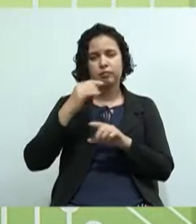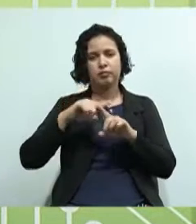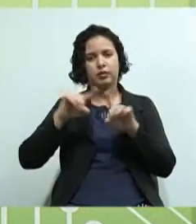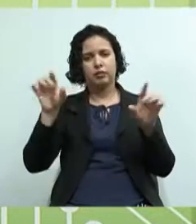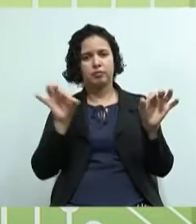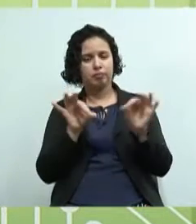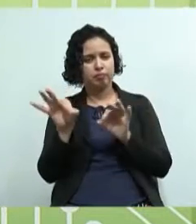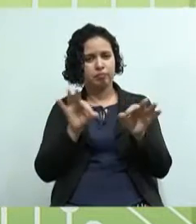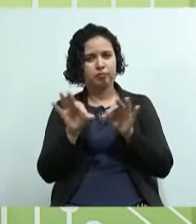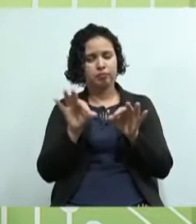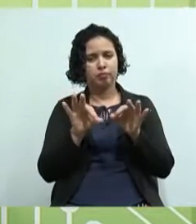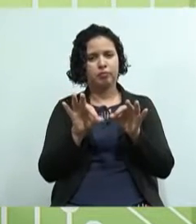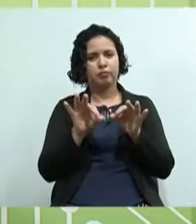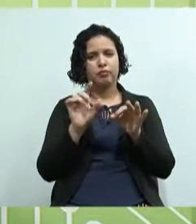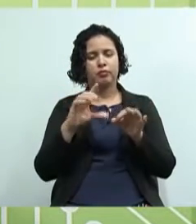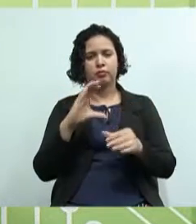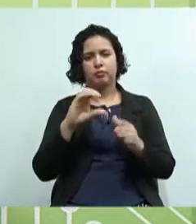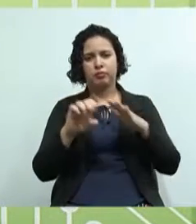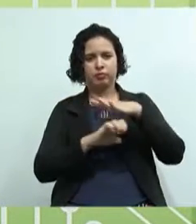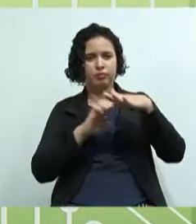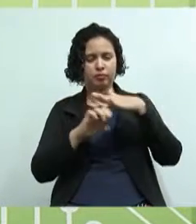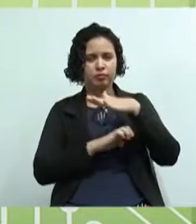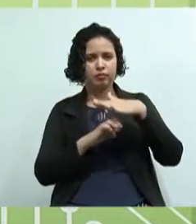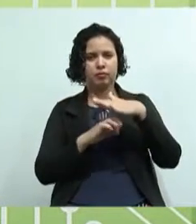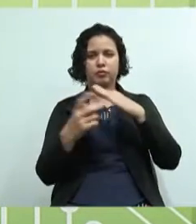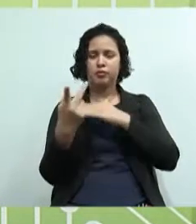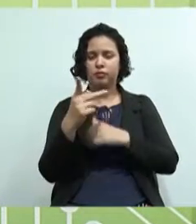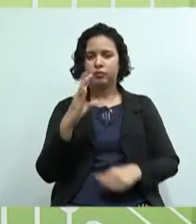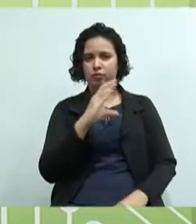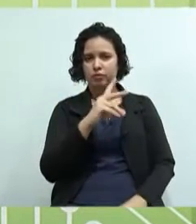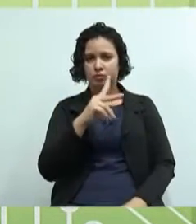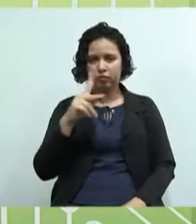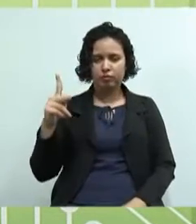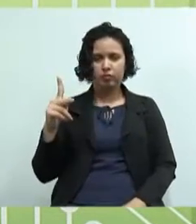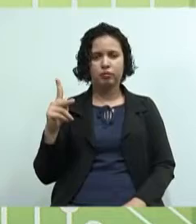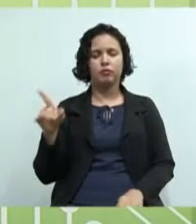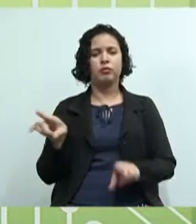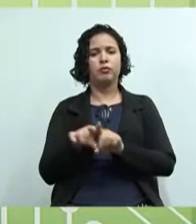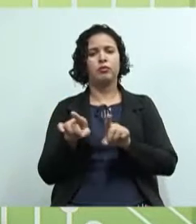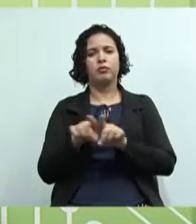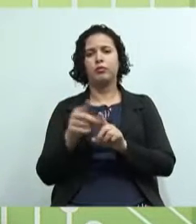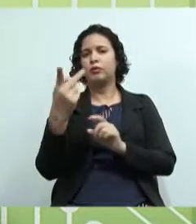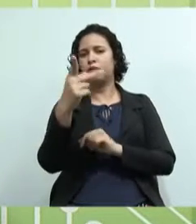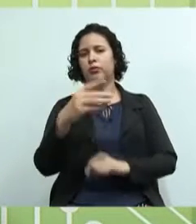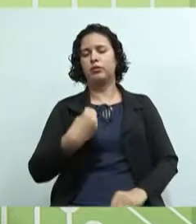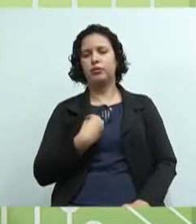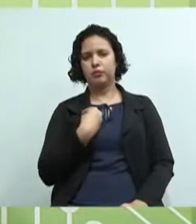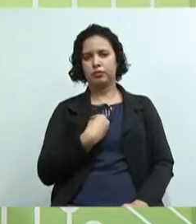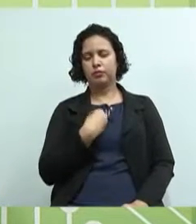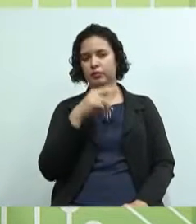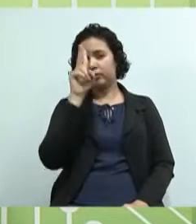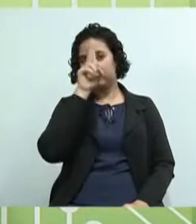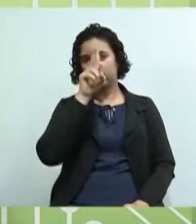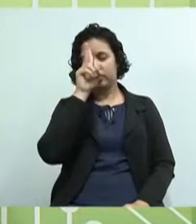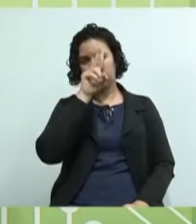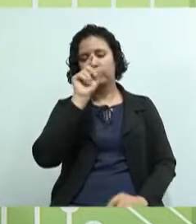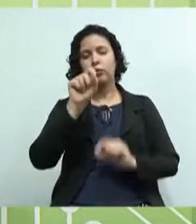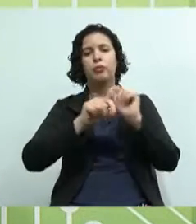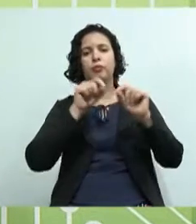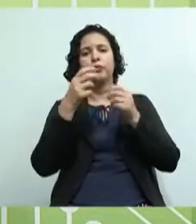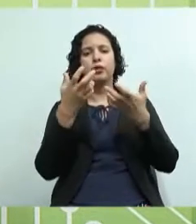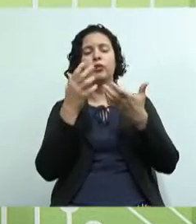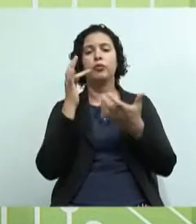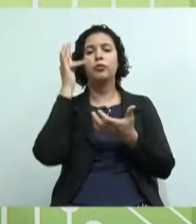o planejamento organizacional, não é o planejamento da sua cooperativa, não é o planejamento da sua vida, tá? Lembra, o que você quer ser